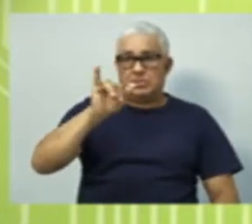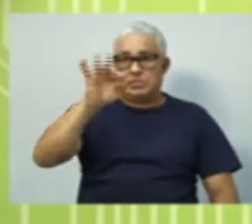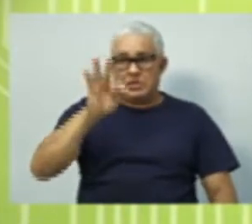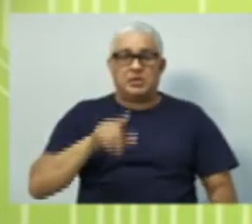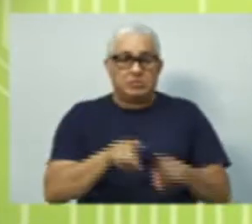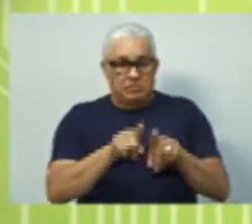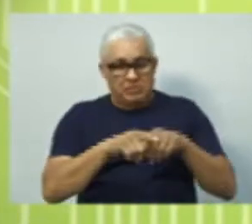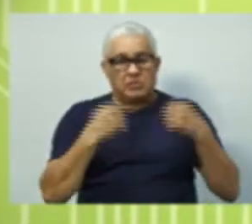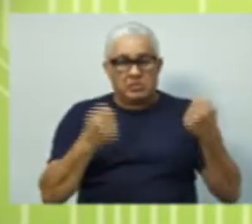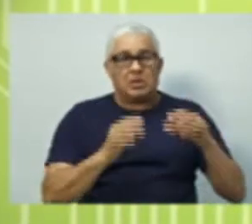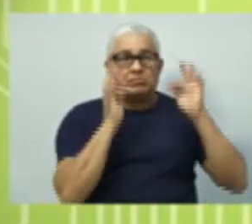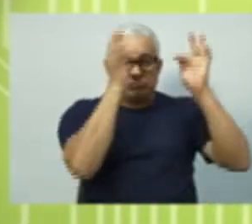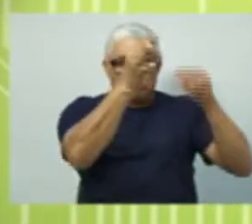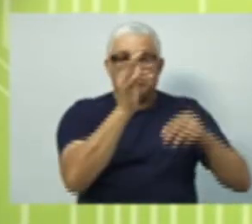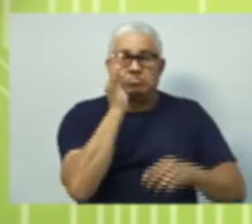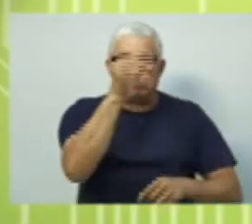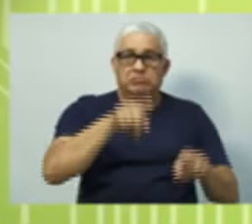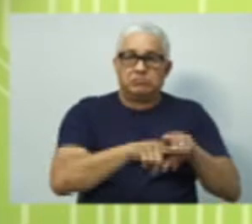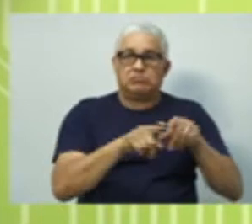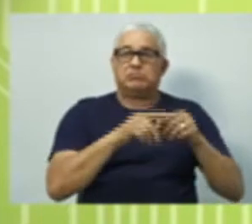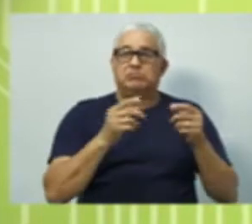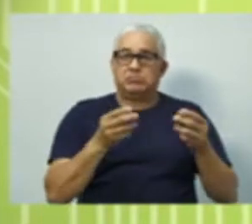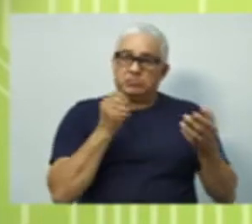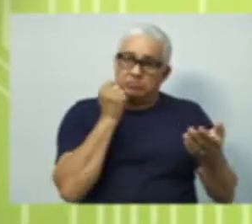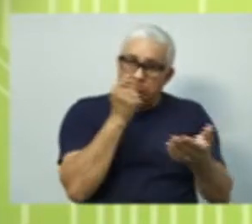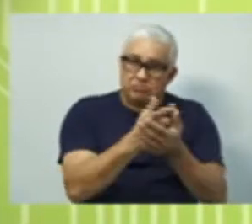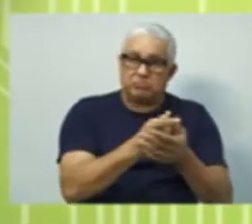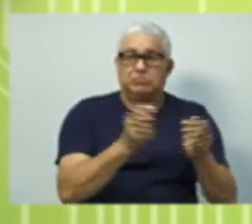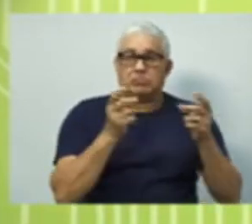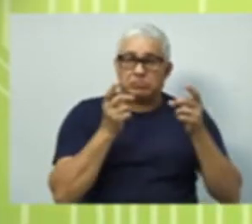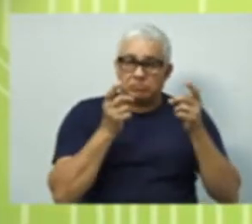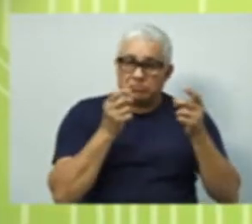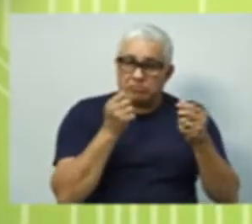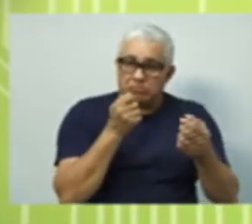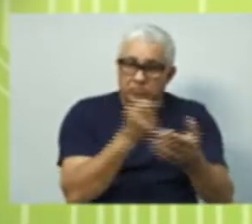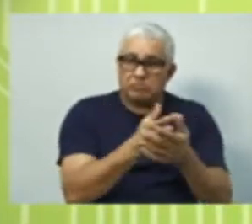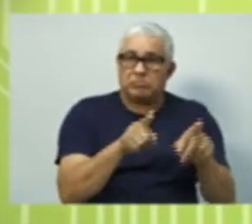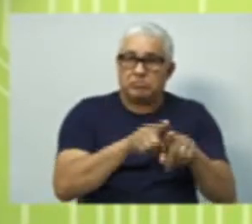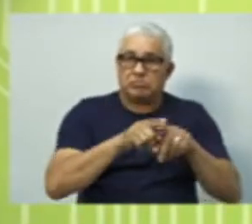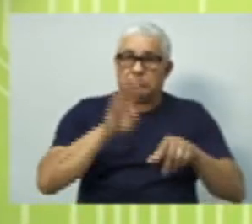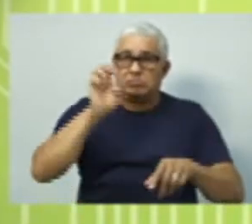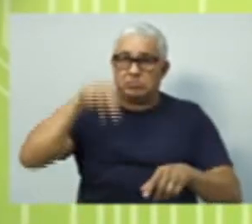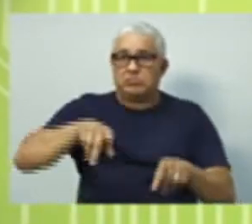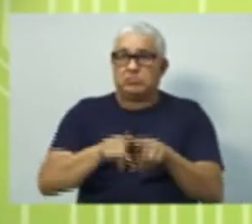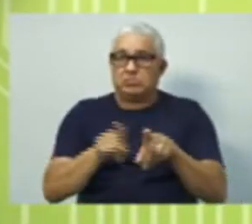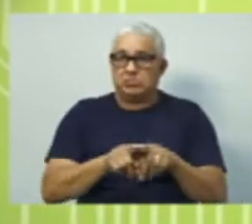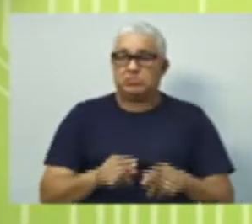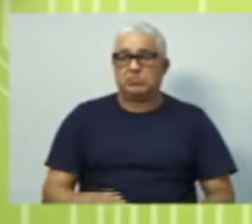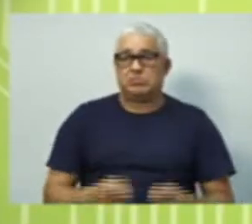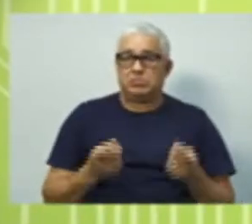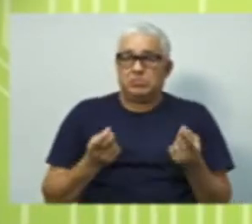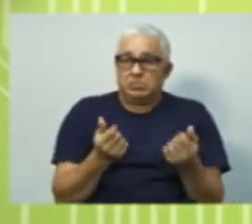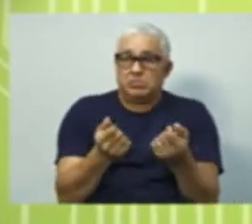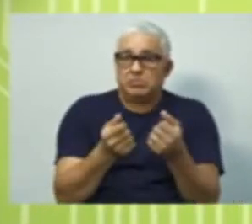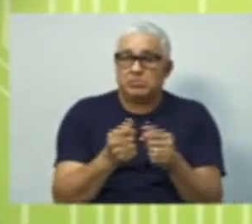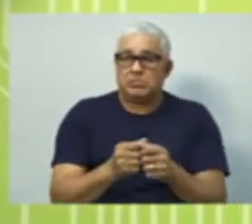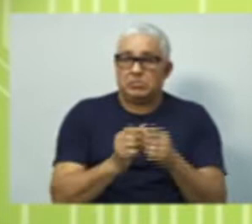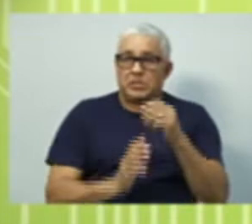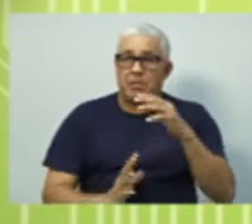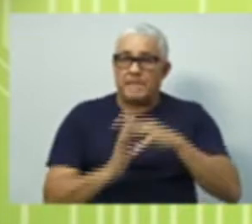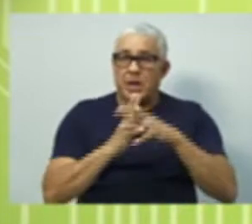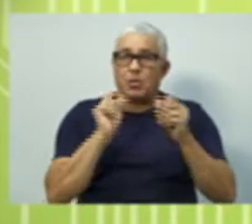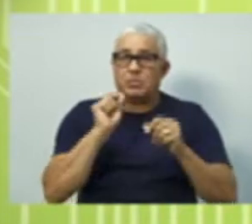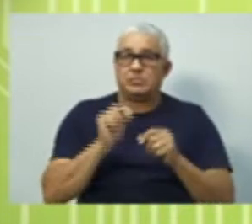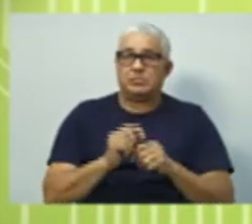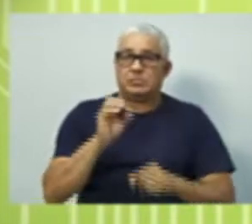uma emergência, a aquisição de um bem. E quando você gasta além, eu tenho a previsão de gasto além do previsto, isso